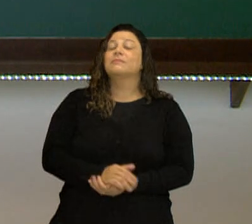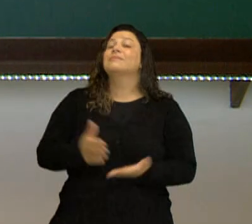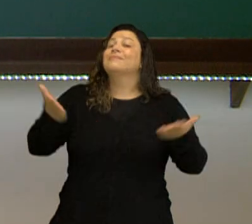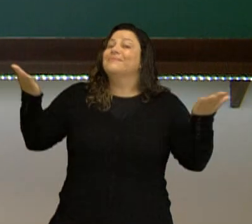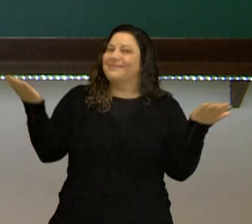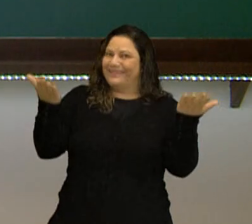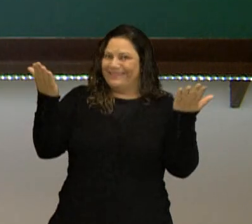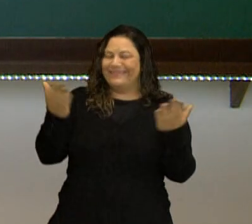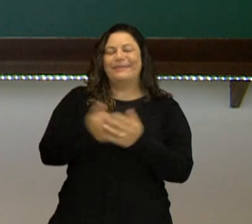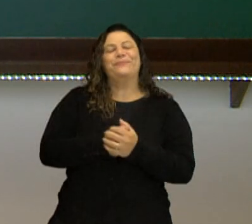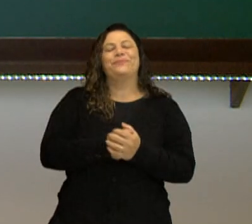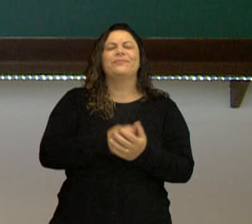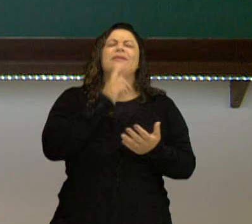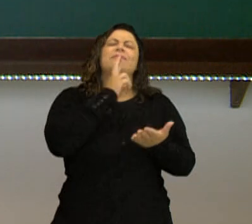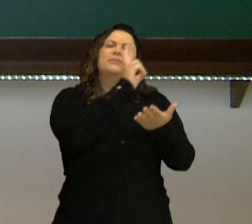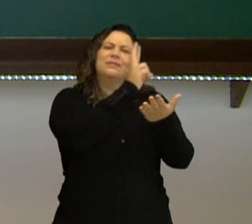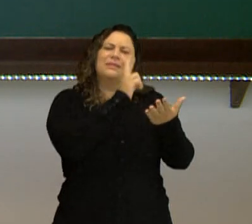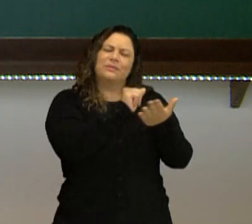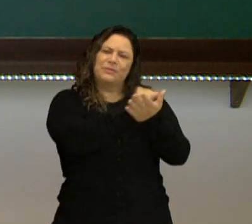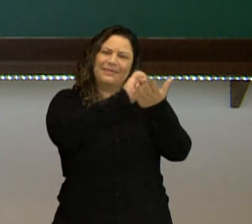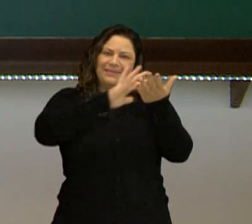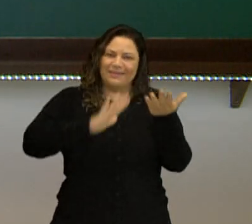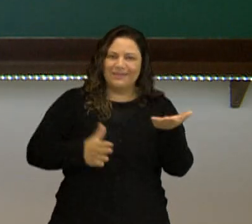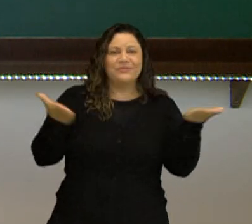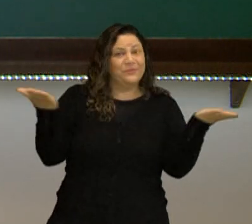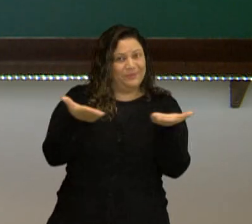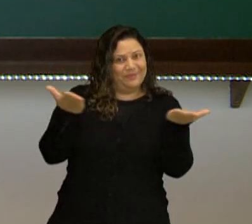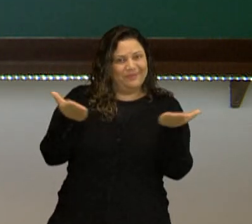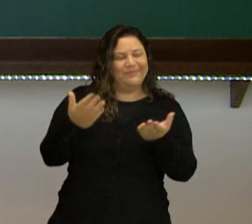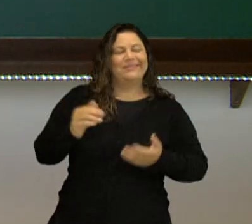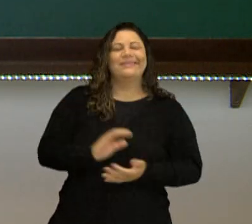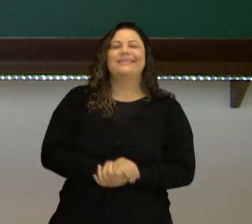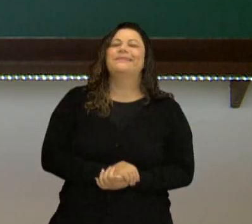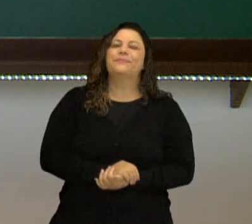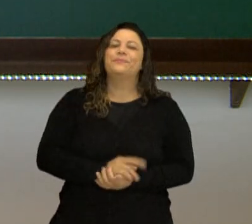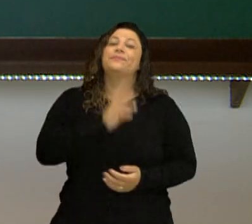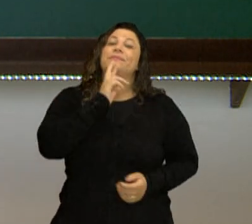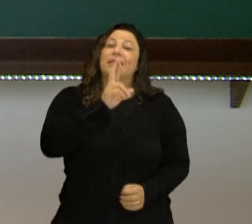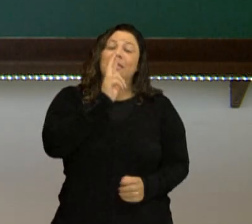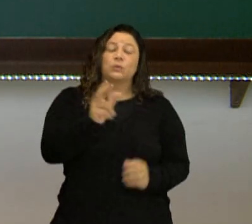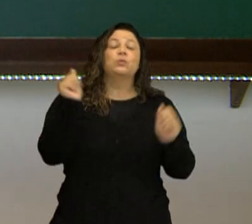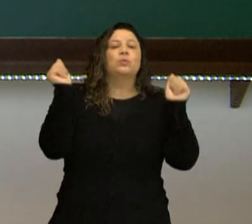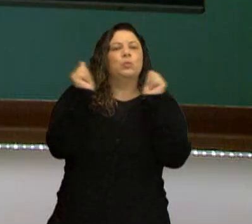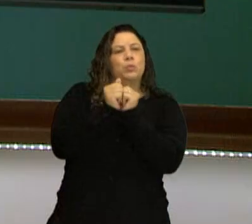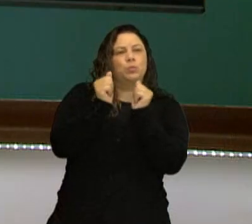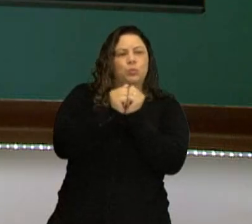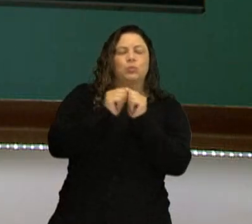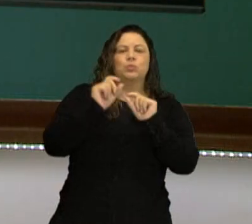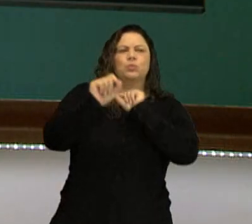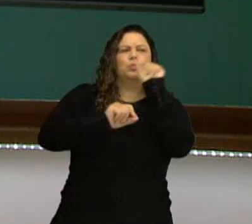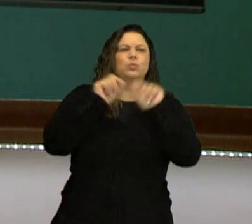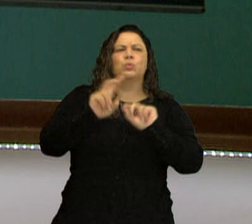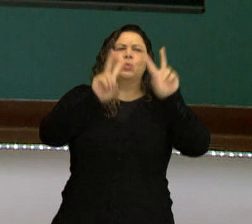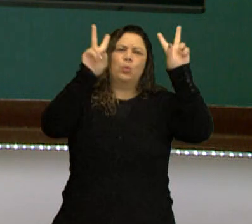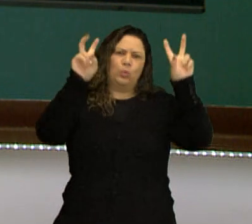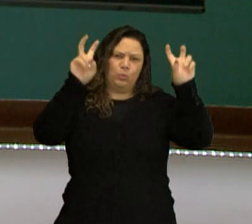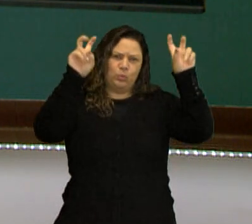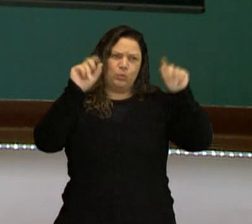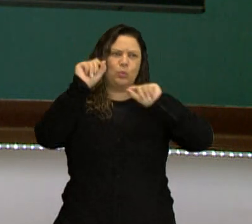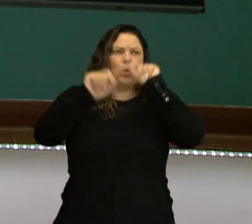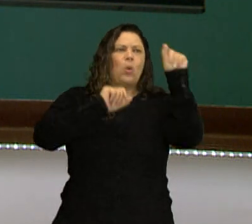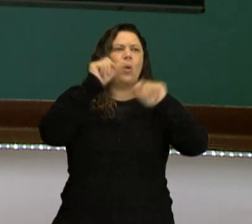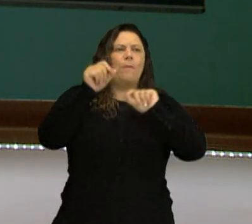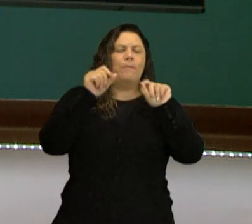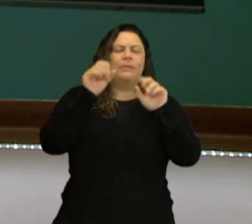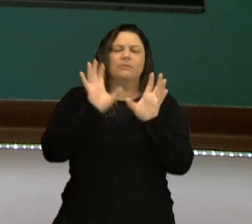Pessoal, então vamos resolver a nossa atividade, né? Vamos aqui fazer resolvendo junto, então, sobre as corporações de ofício do período medieval.